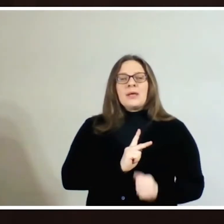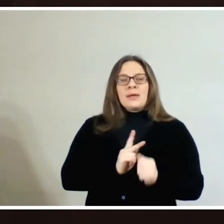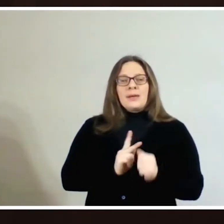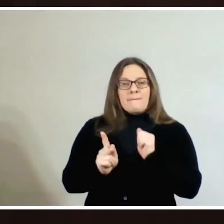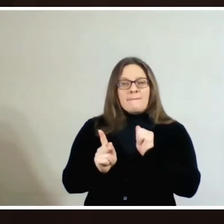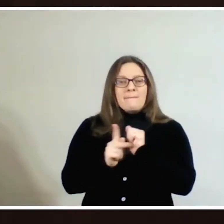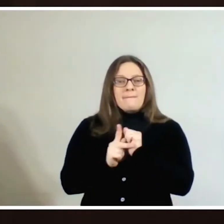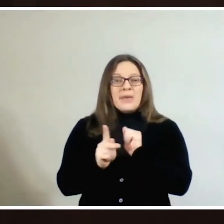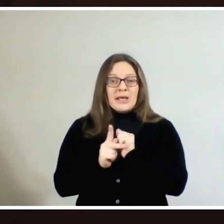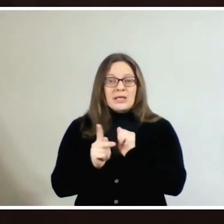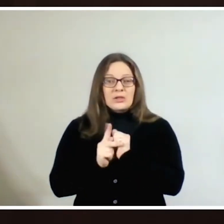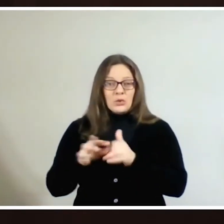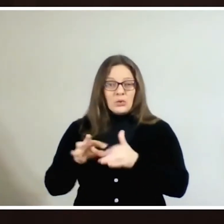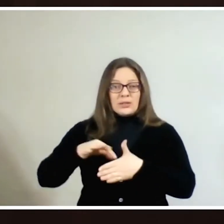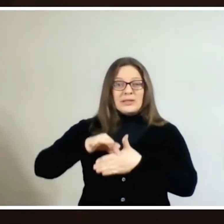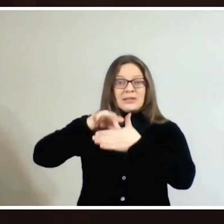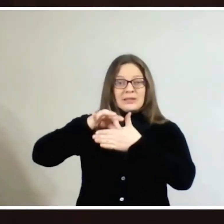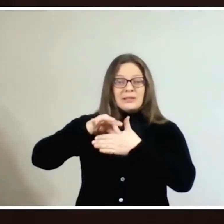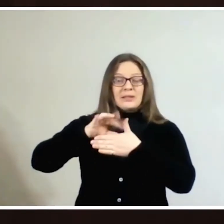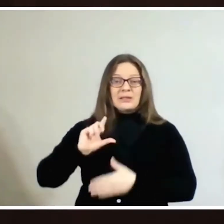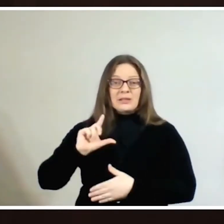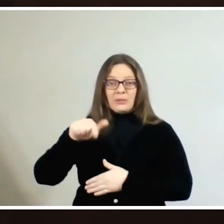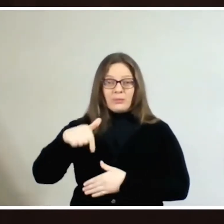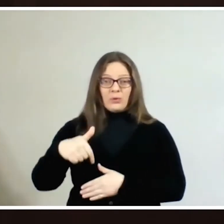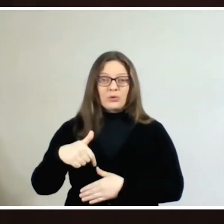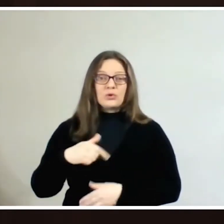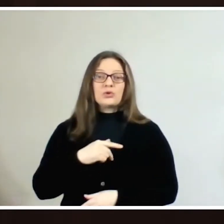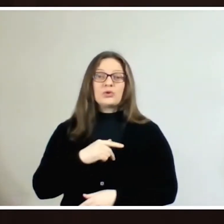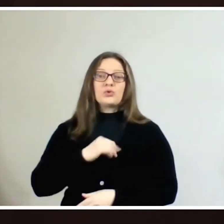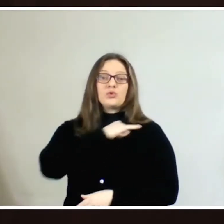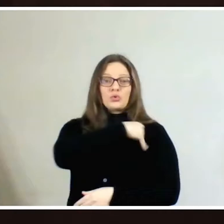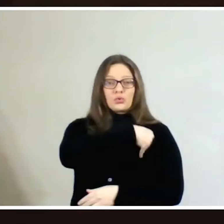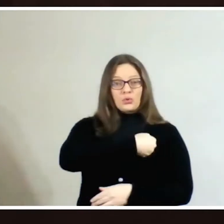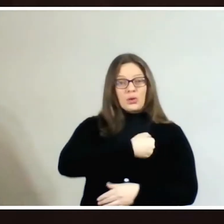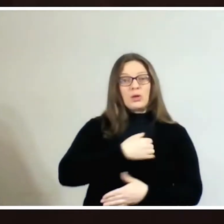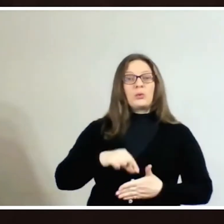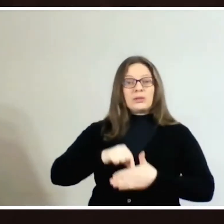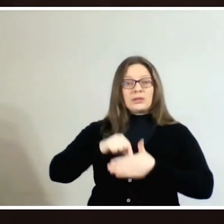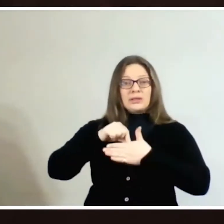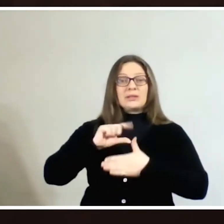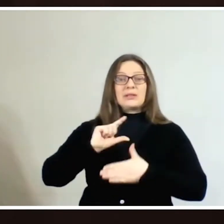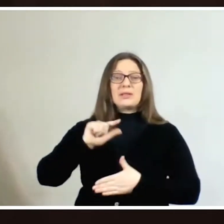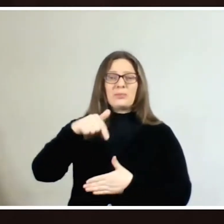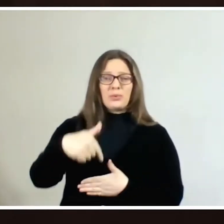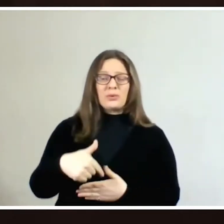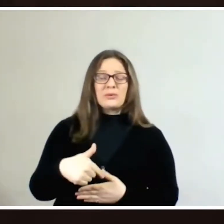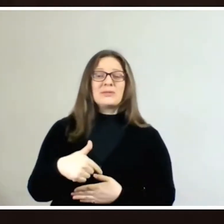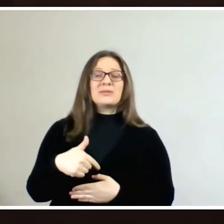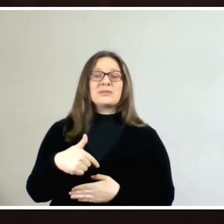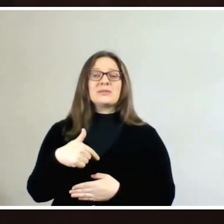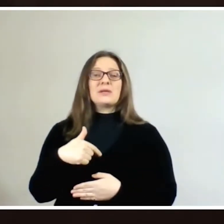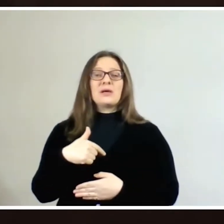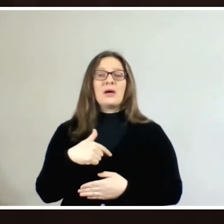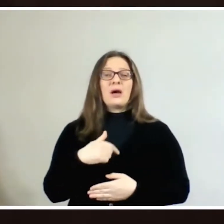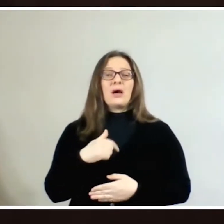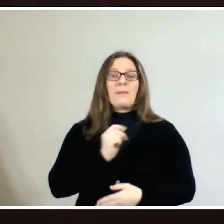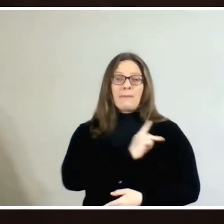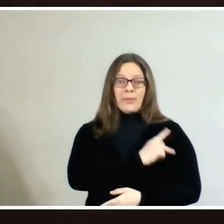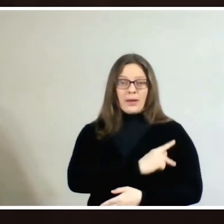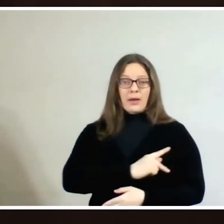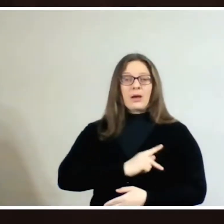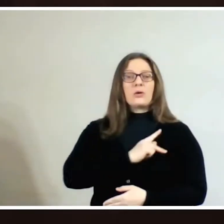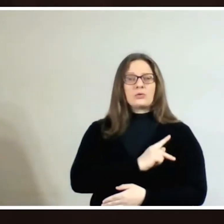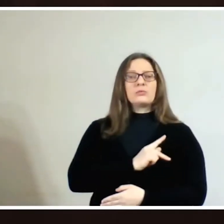e depois deu a sequência com o ministério de Paulo. E Paulo é um homem extraordinário,